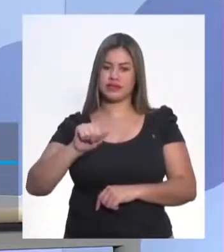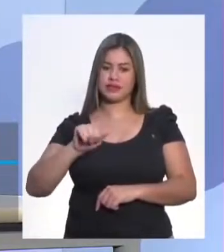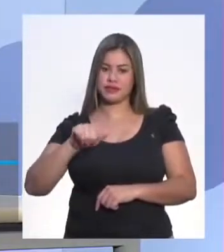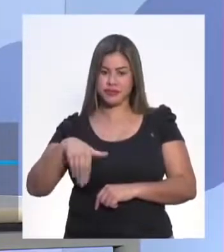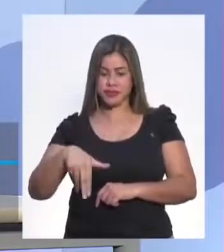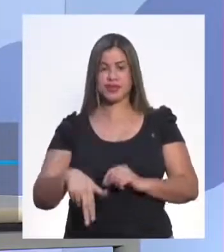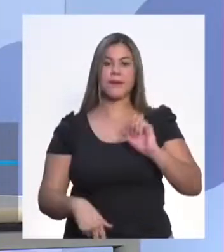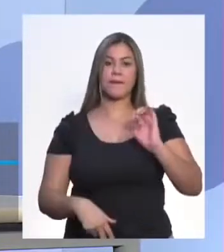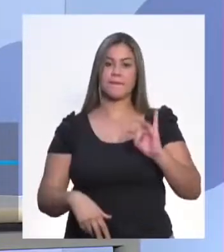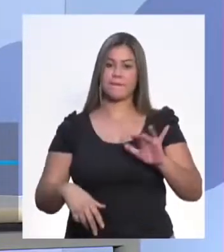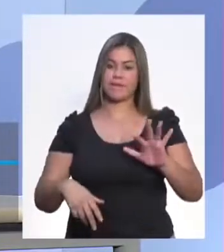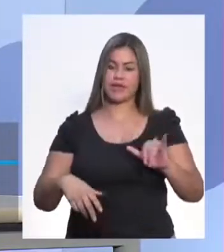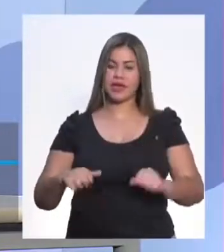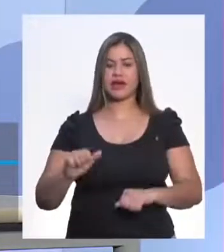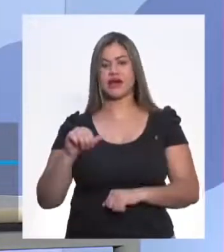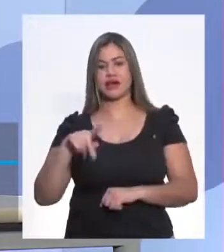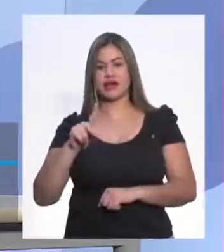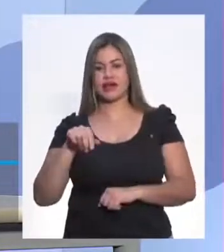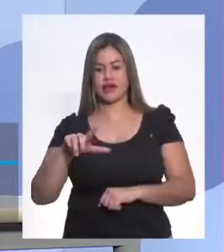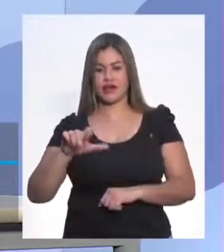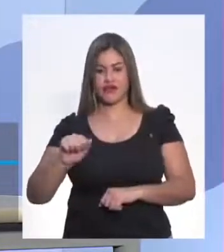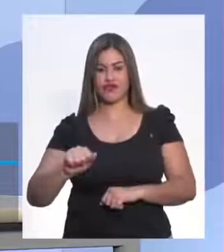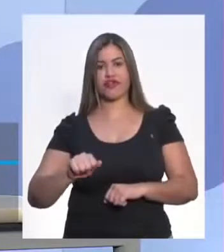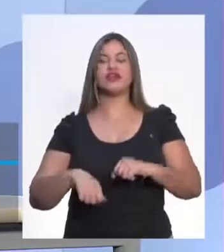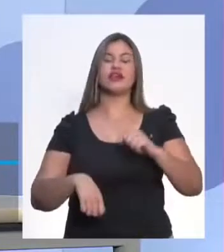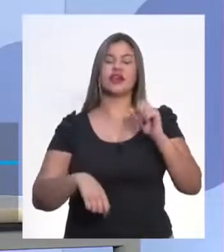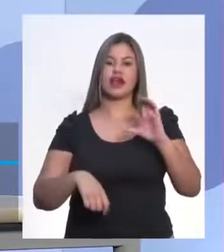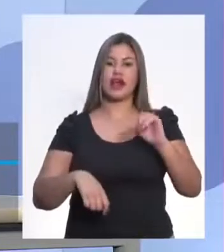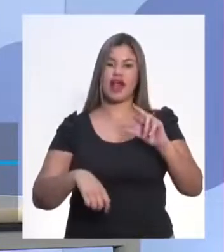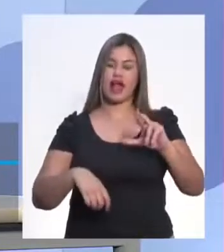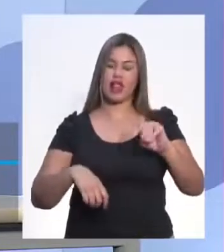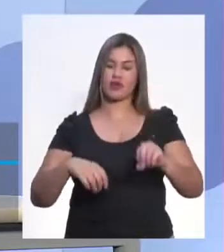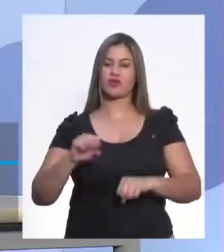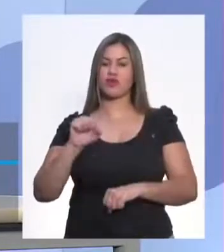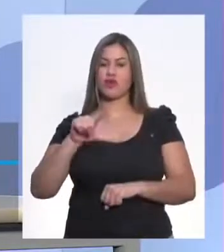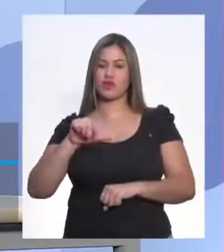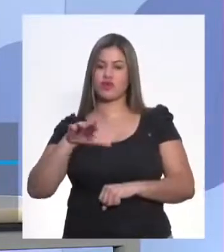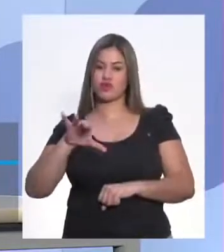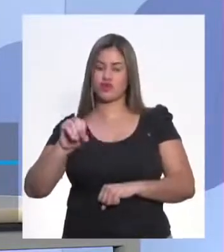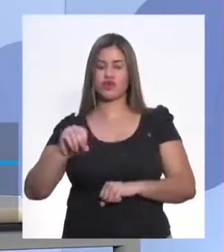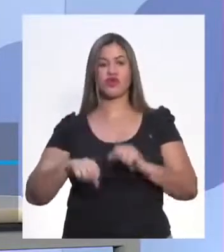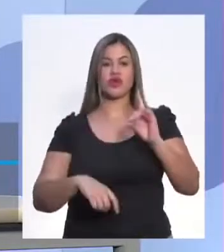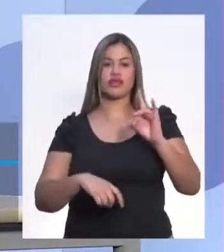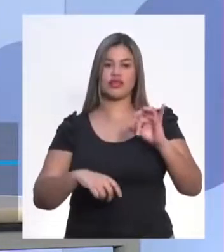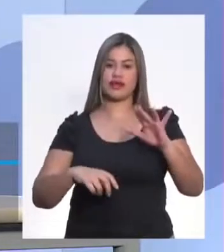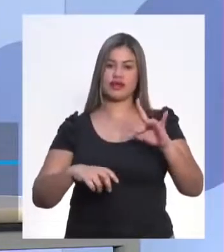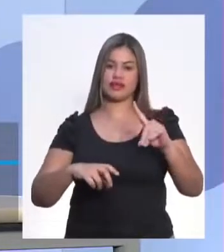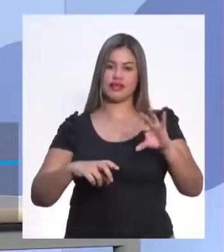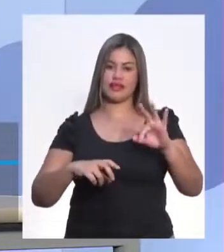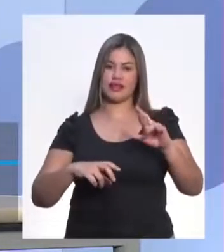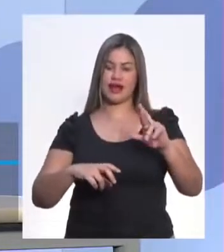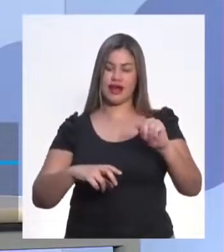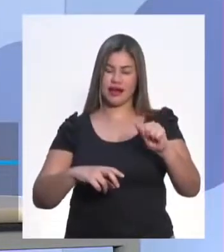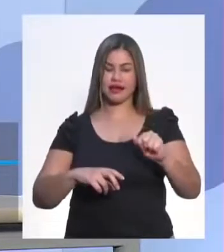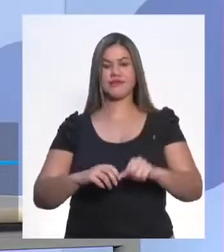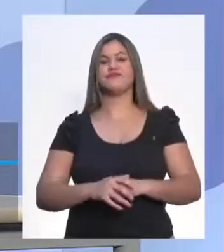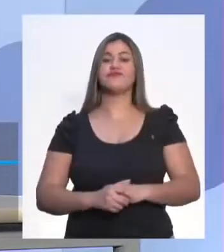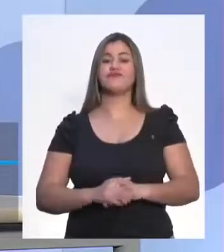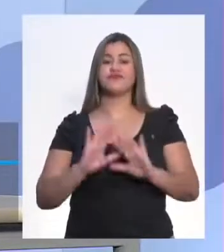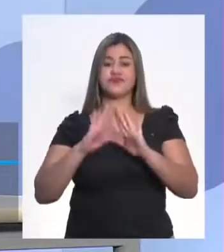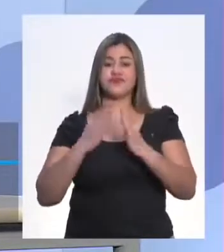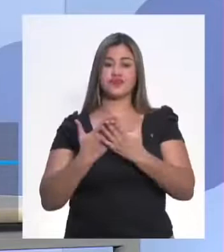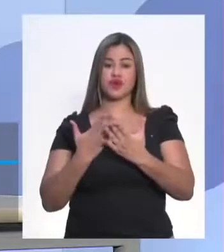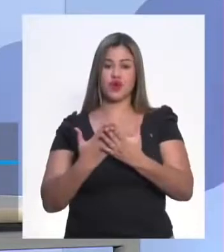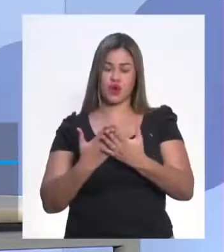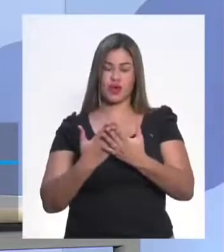o Kelvin, o Carlos, o Lúcio e a Dandara. E eu quero mandar um abraço para algumas escolas que estão participando aí das nossas aulas. Escola